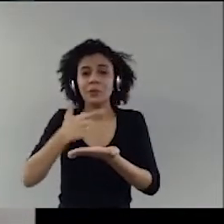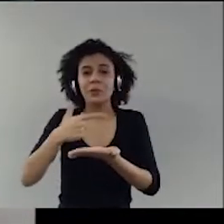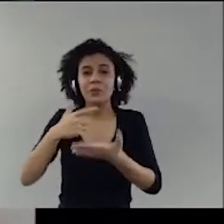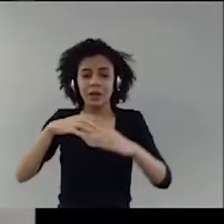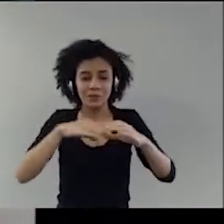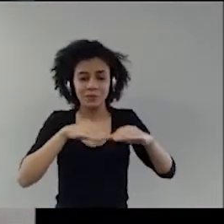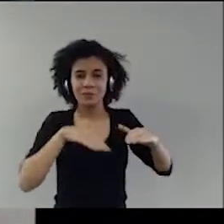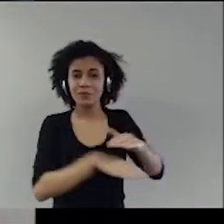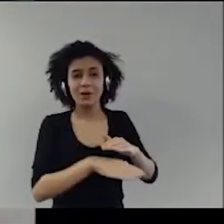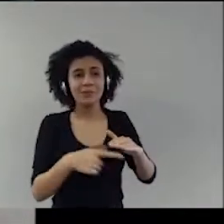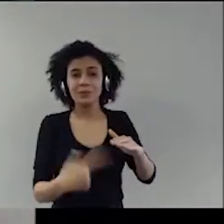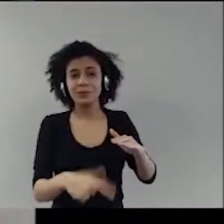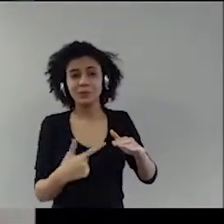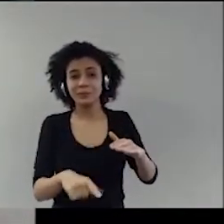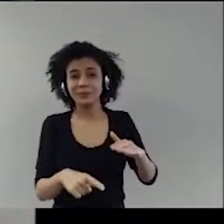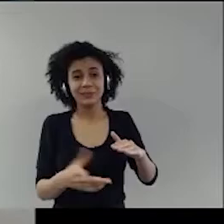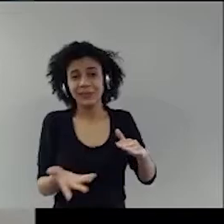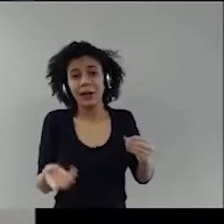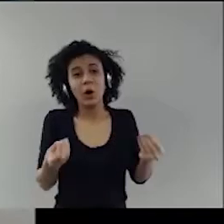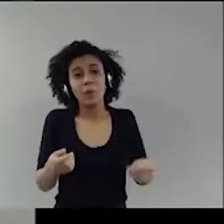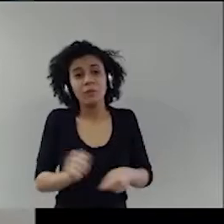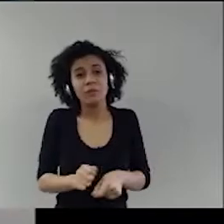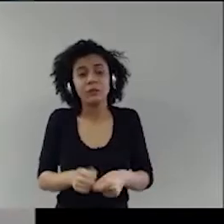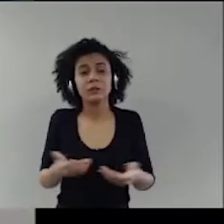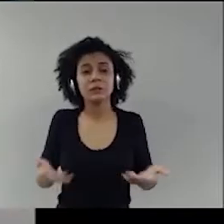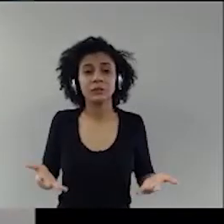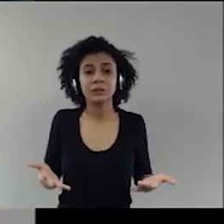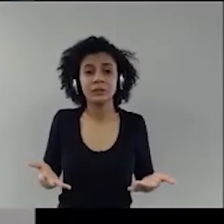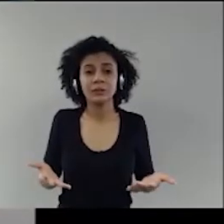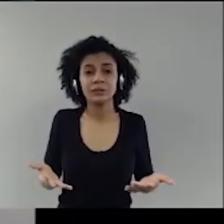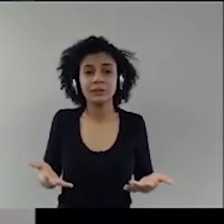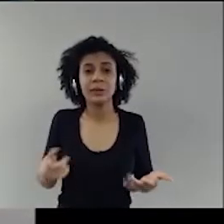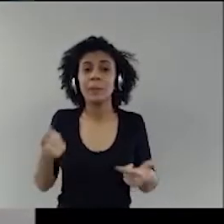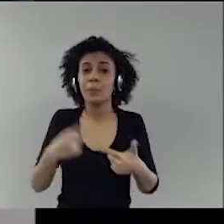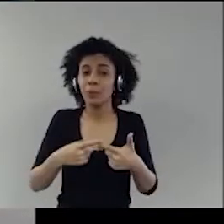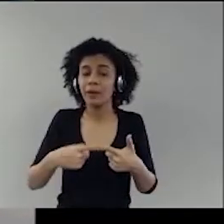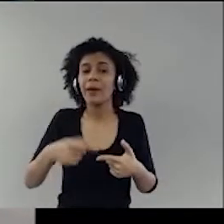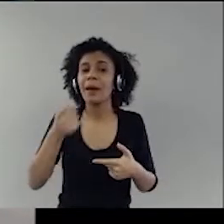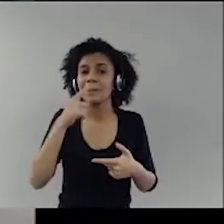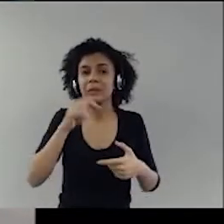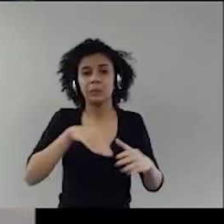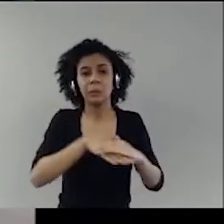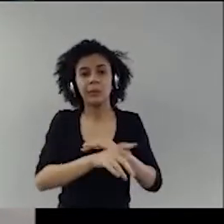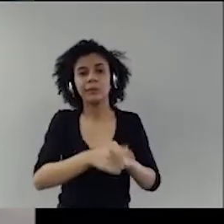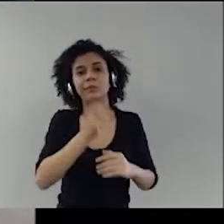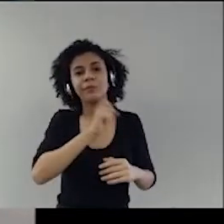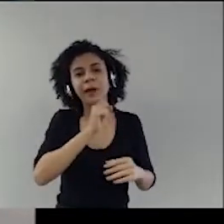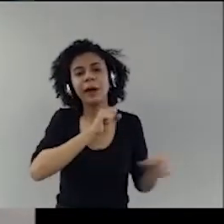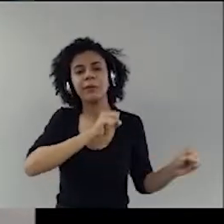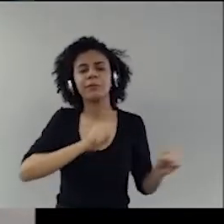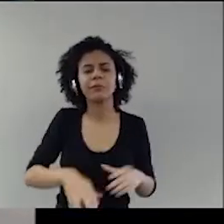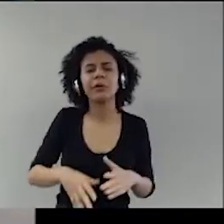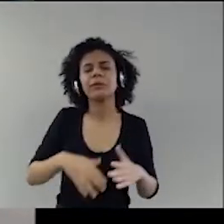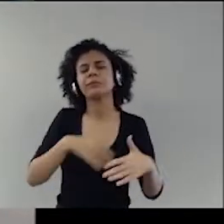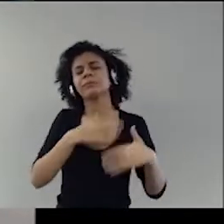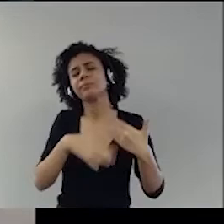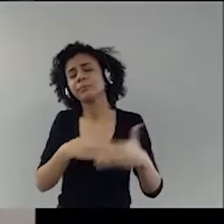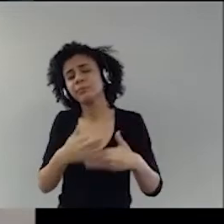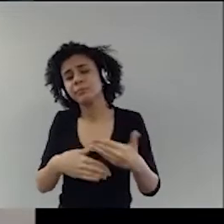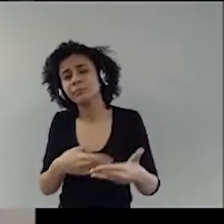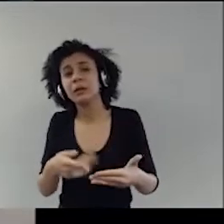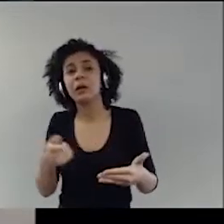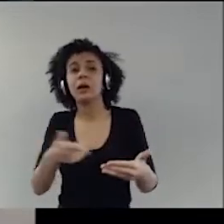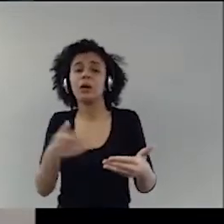não tem nenhum tipo de medicamento nesse volume, até porque o medicamento vence, né? E, evidentemente, nós temos